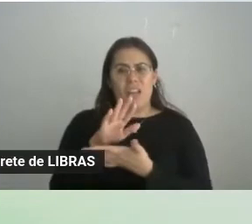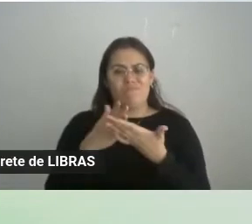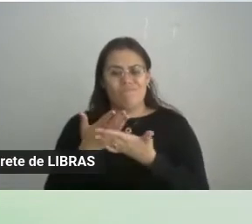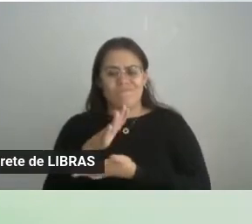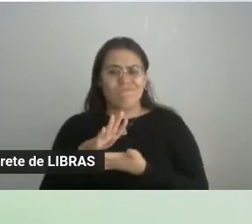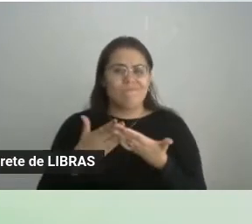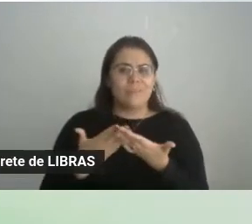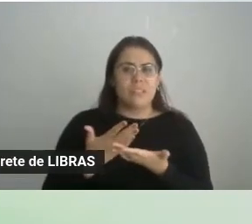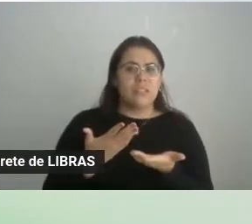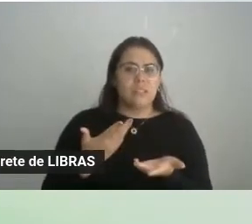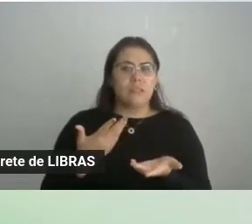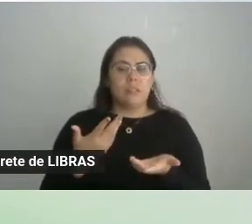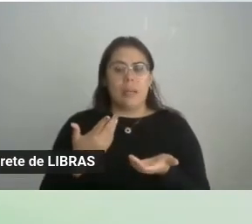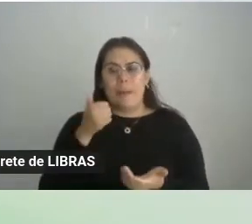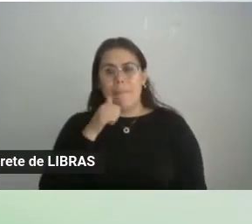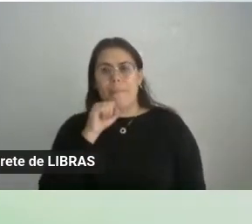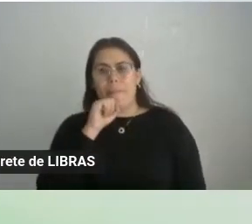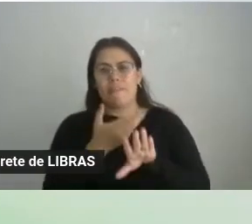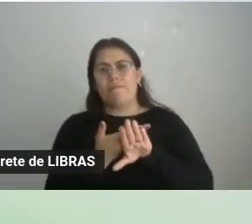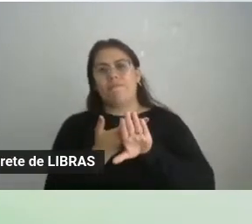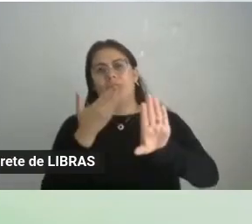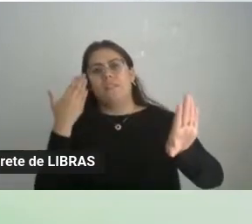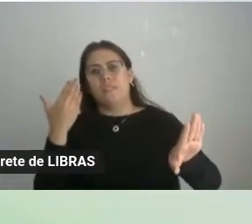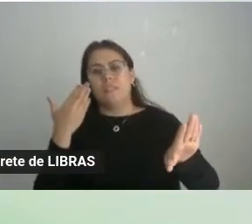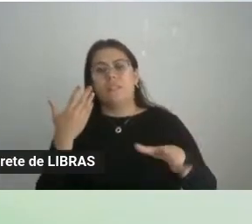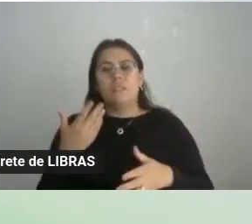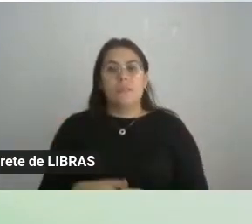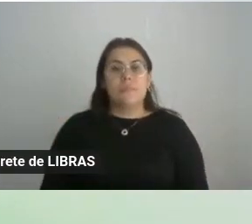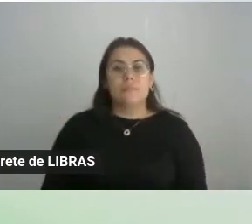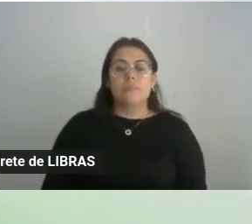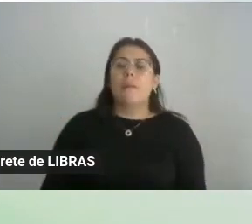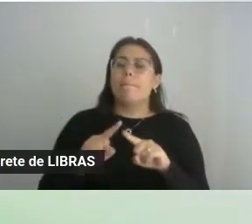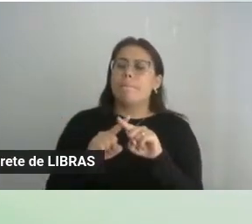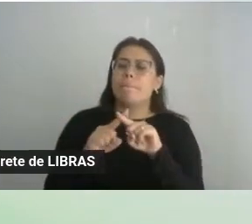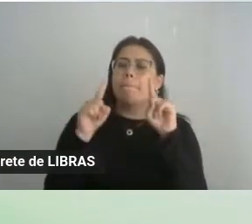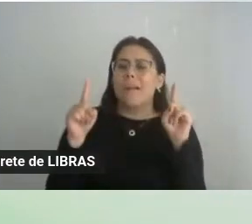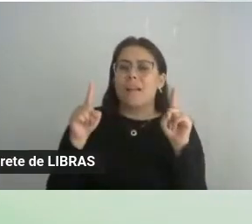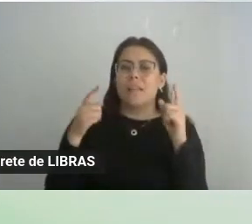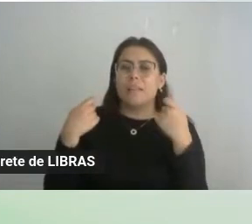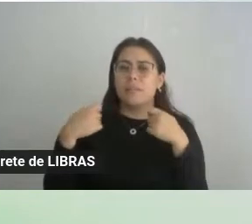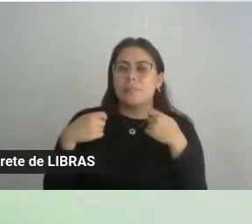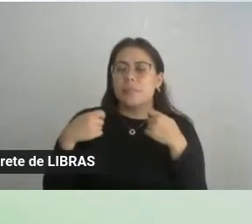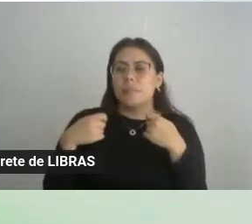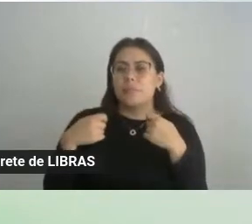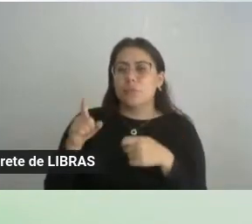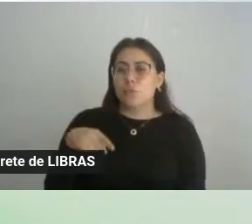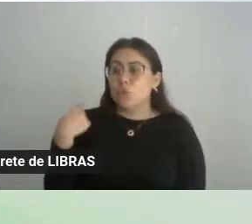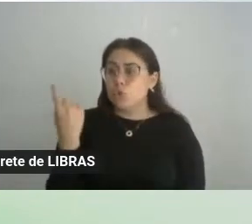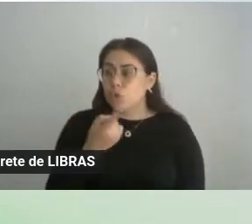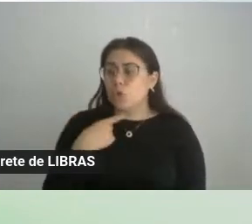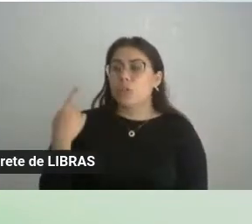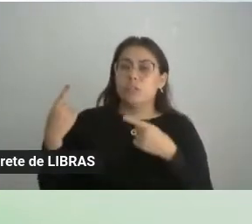dela, ela já vai com muitas ressalvas. Mas eu acho que de uma forma de mostrar, olha, nós somos parceiros